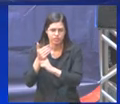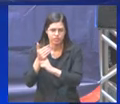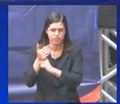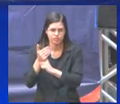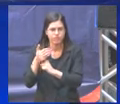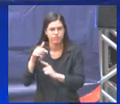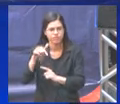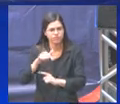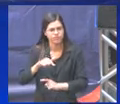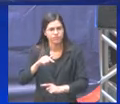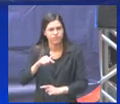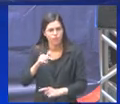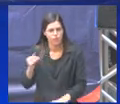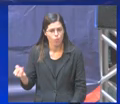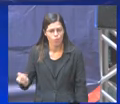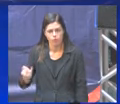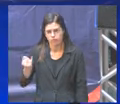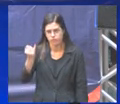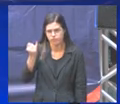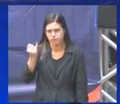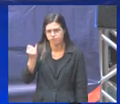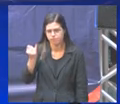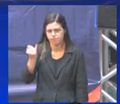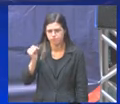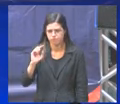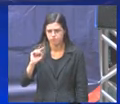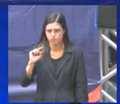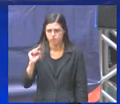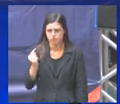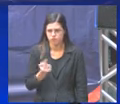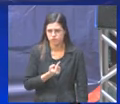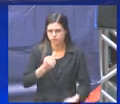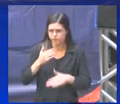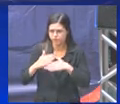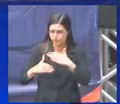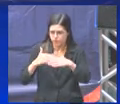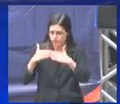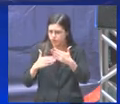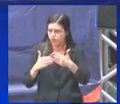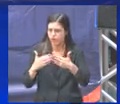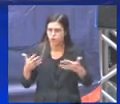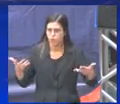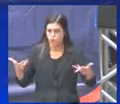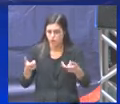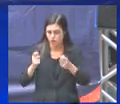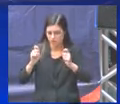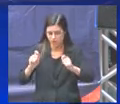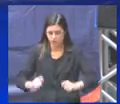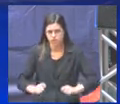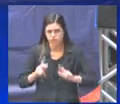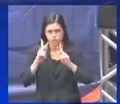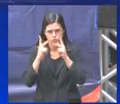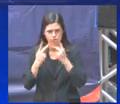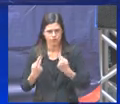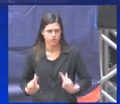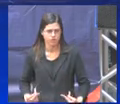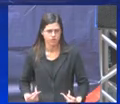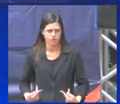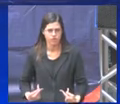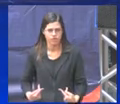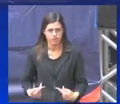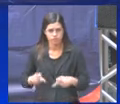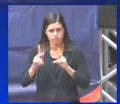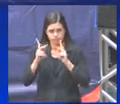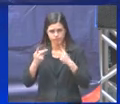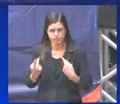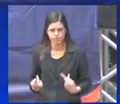é muito importante que nós desenvolvamos as nossas habilidades humanas.